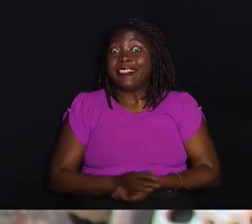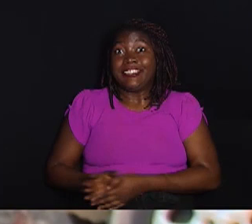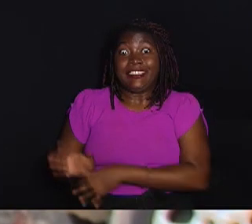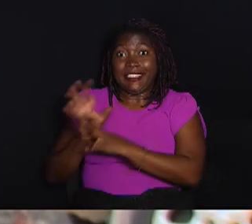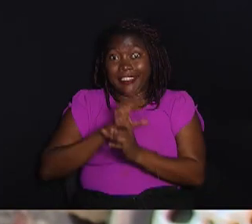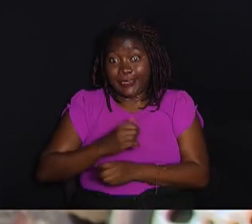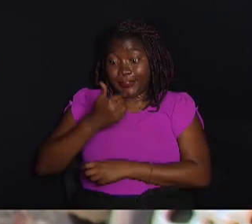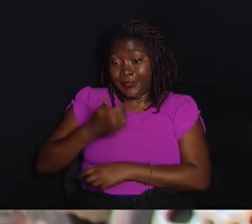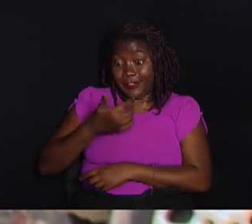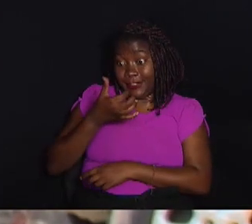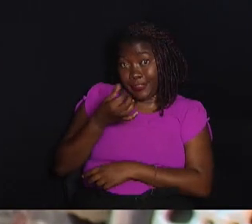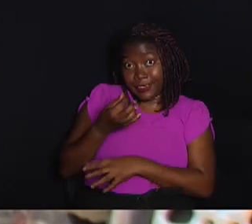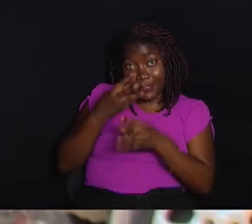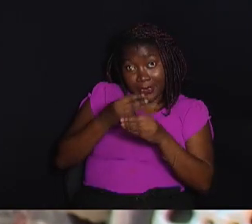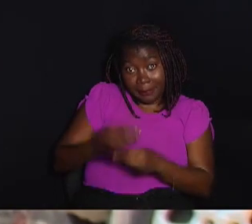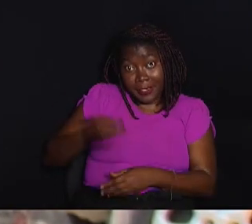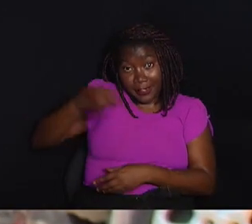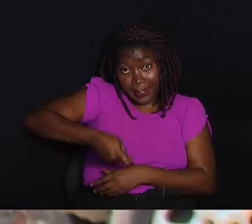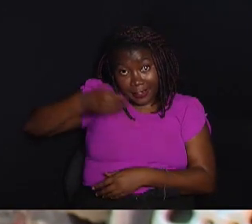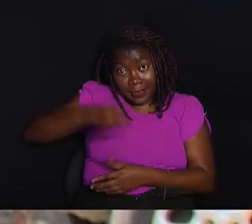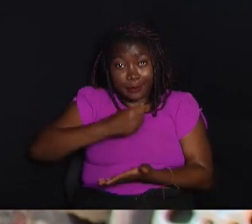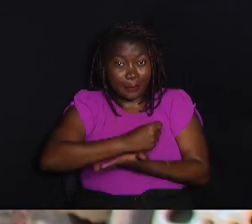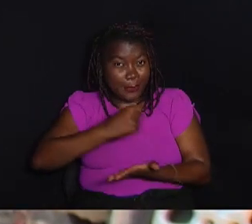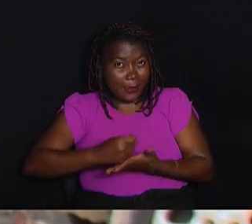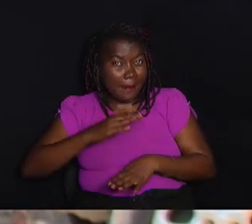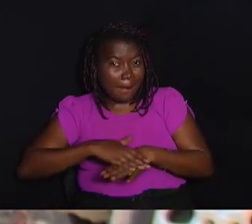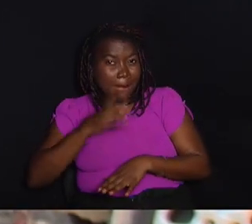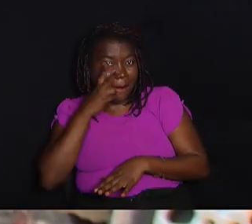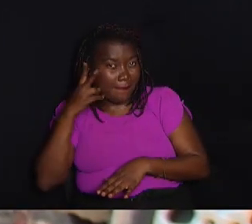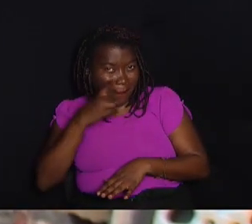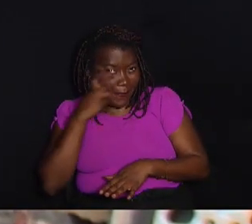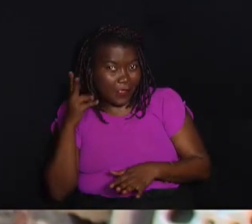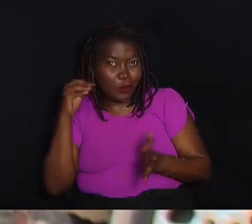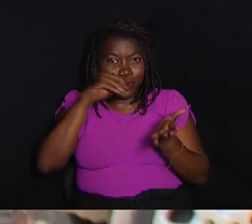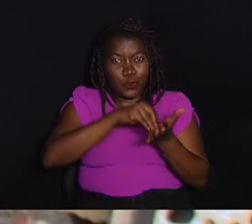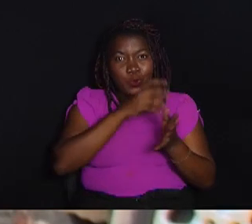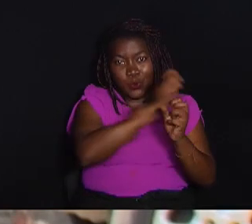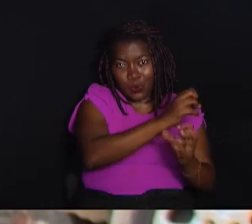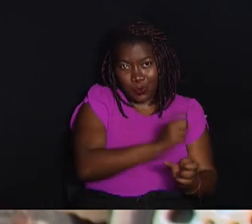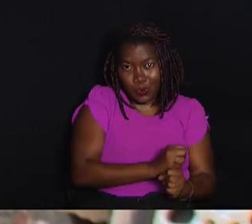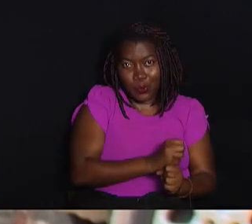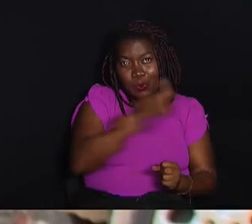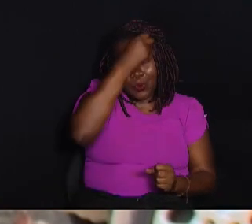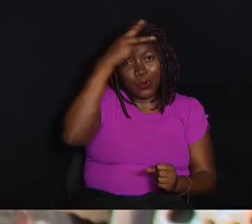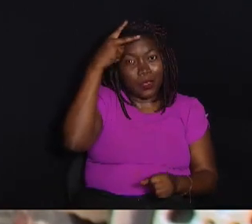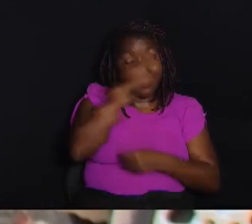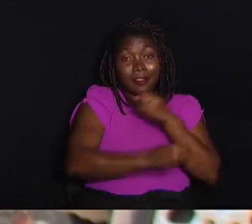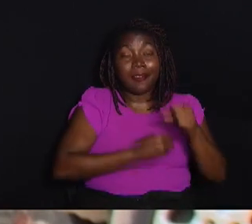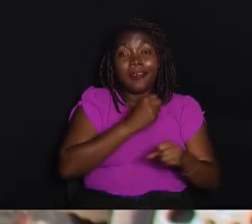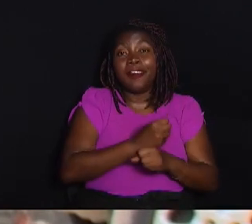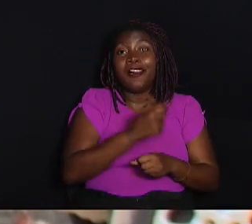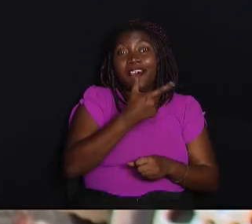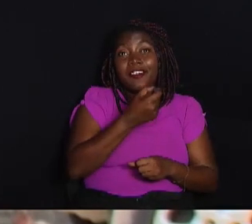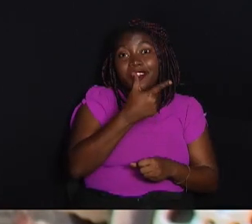impositivas protocoladas pelo vereador ao orçamento Municipal de 2024 destaque-se a área da cultura e do Turismo que